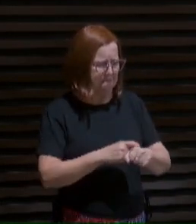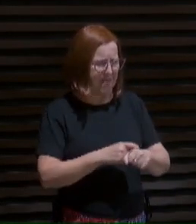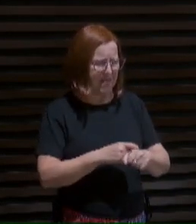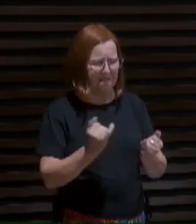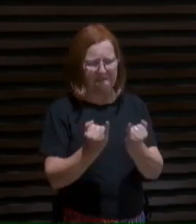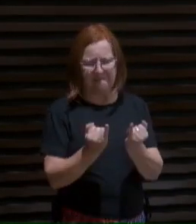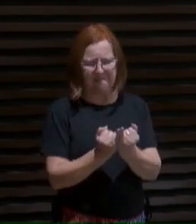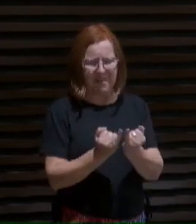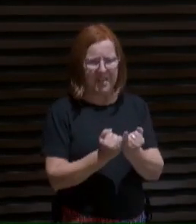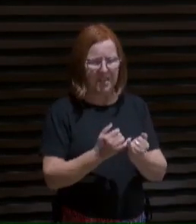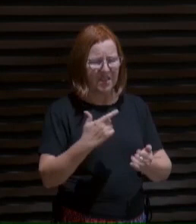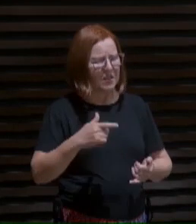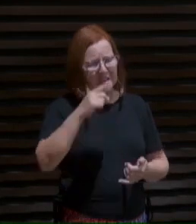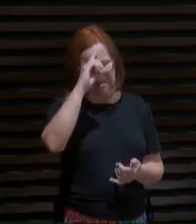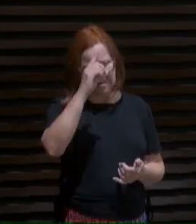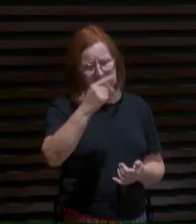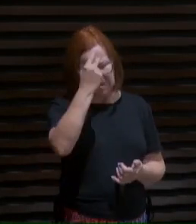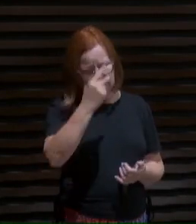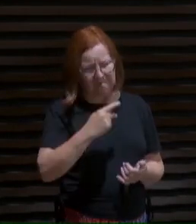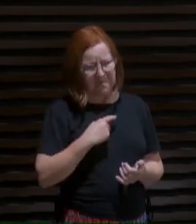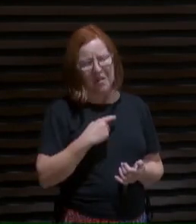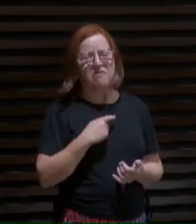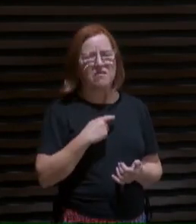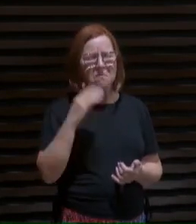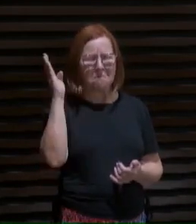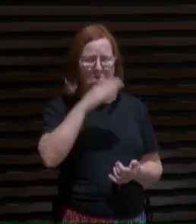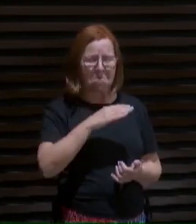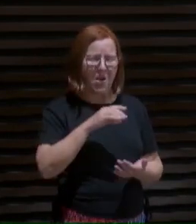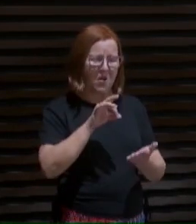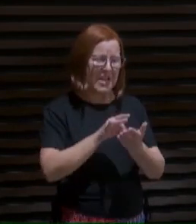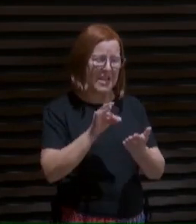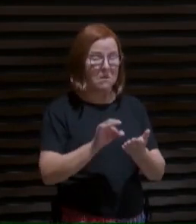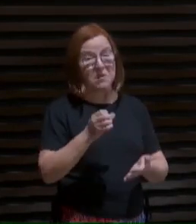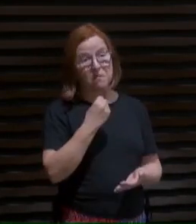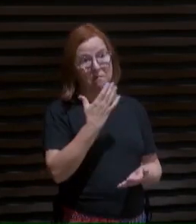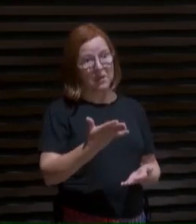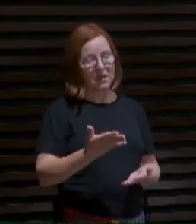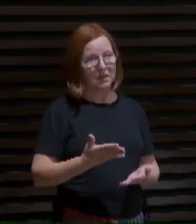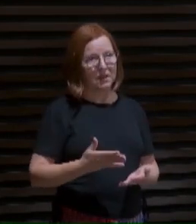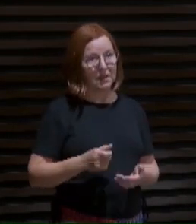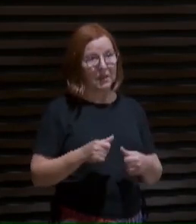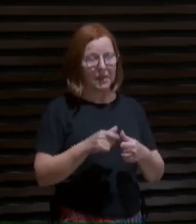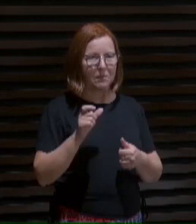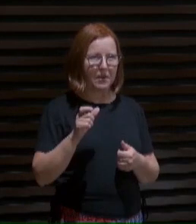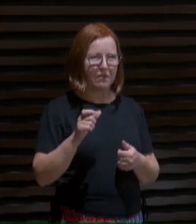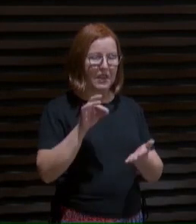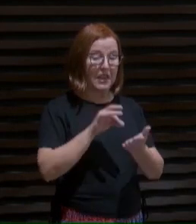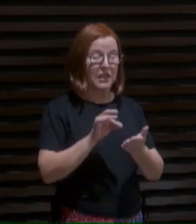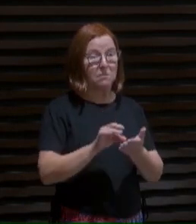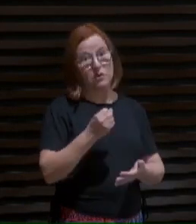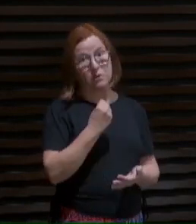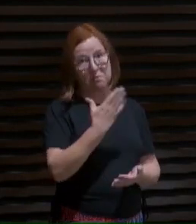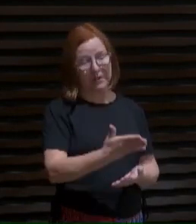si, cruéis, inimigos do bem. Esta palavra aqui não é própria, só tem aqui: inimigos do